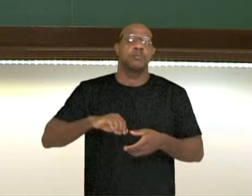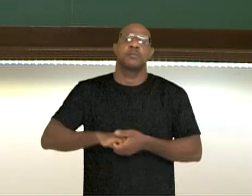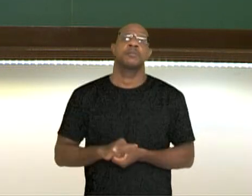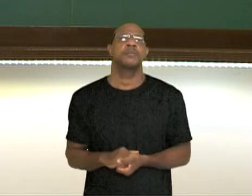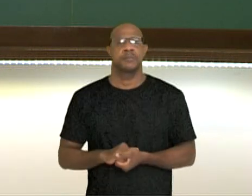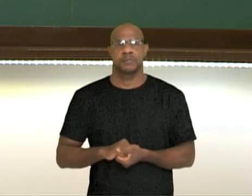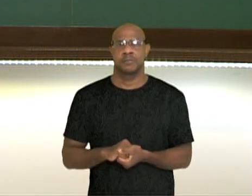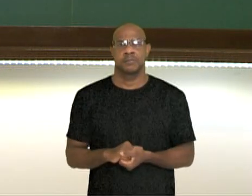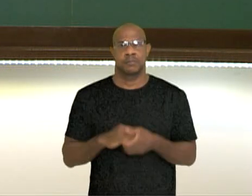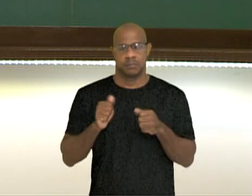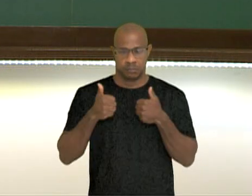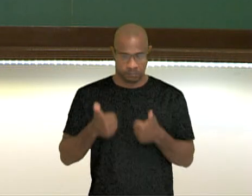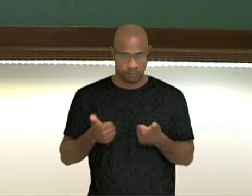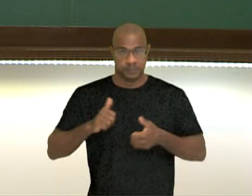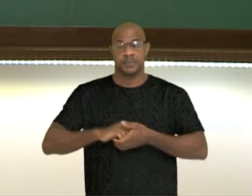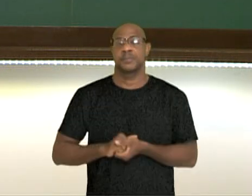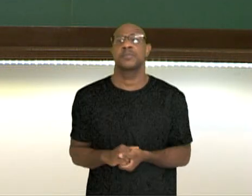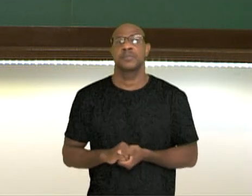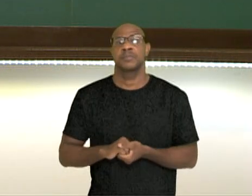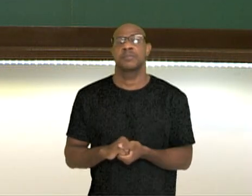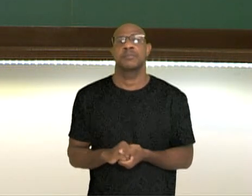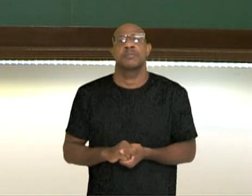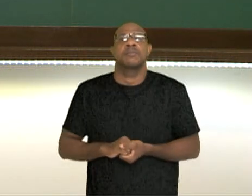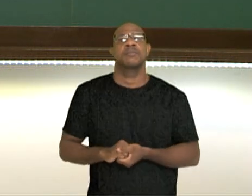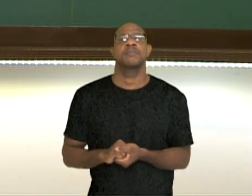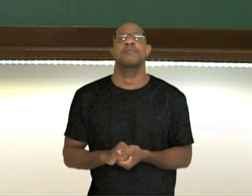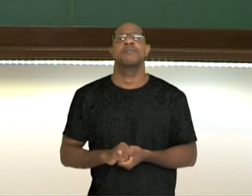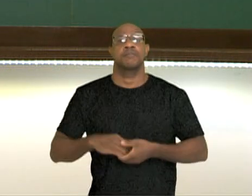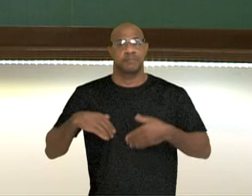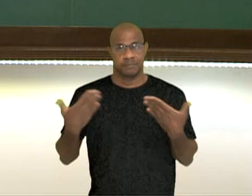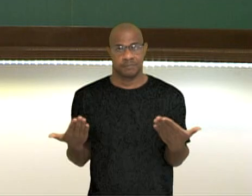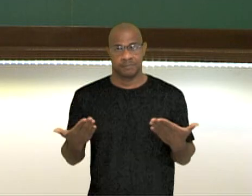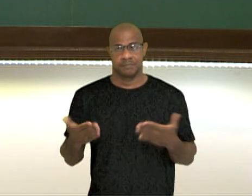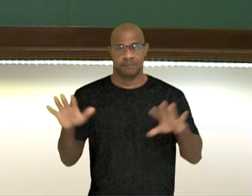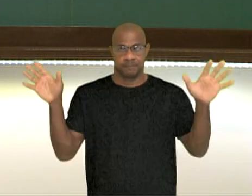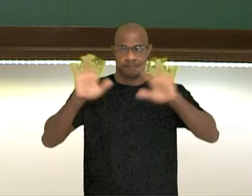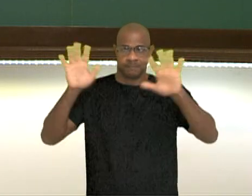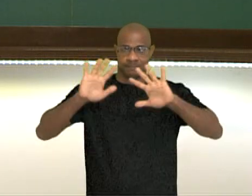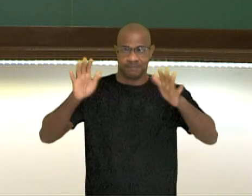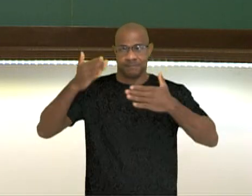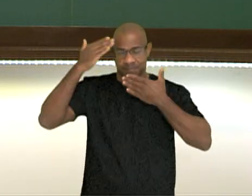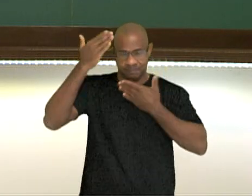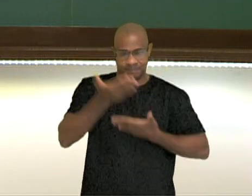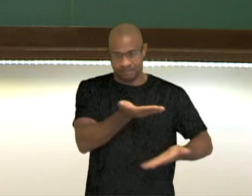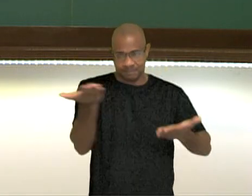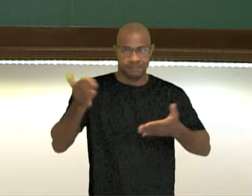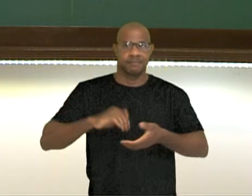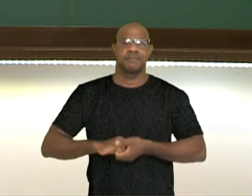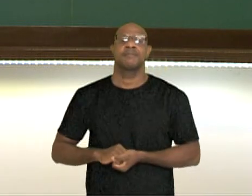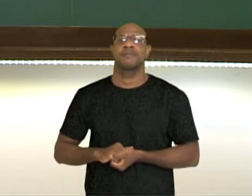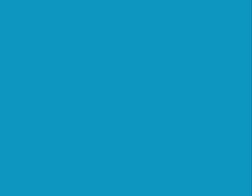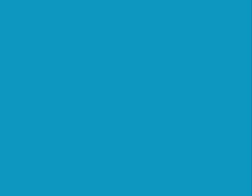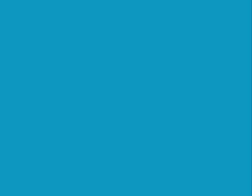de defesa. Ok, pessoal? Hoje ficamos por aqui. Até breve. Tchau!